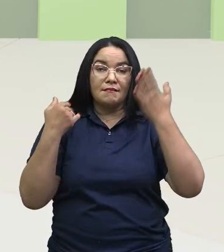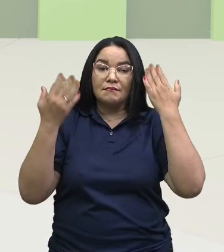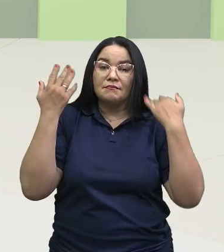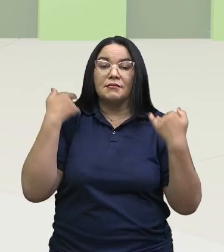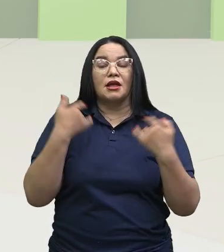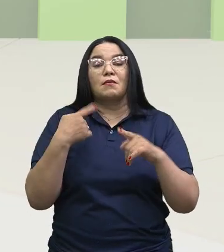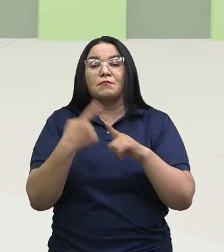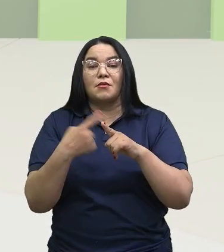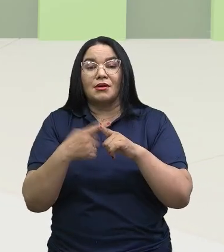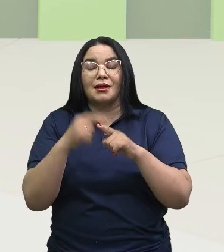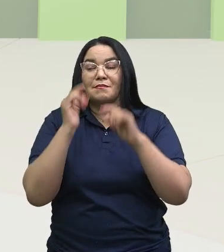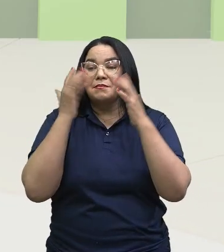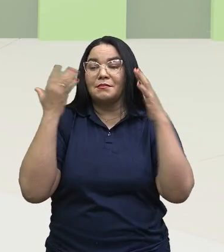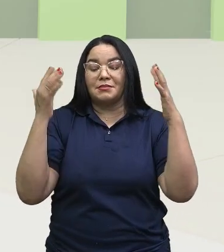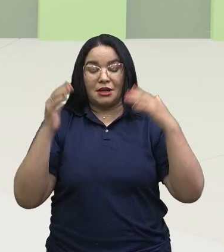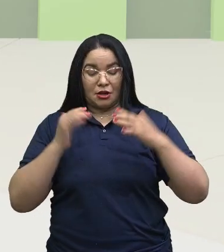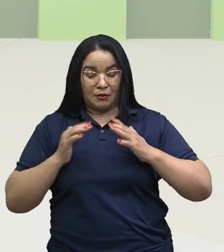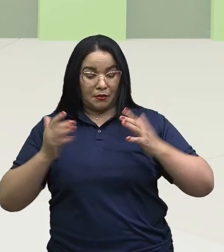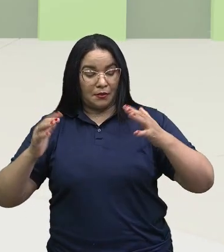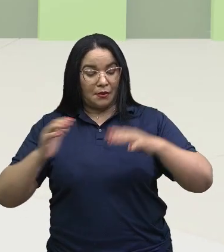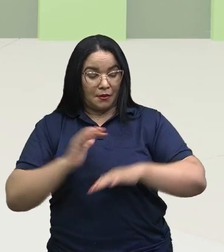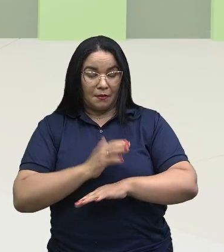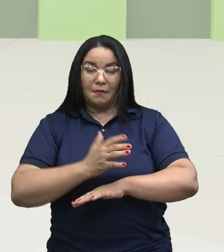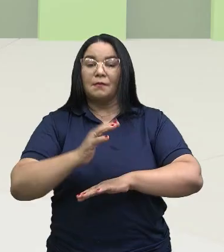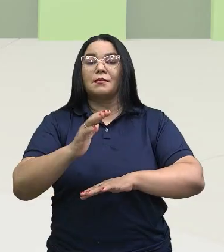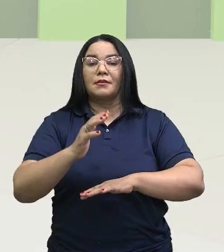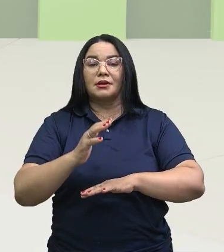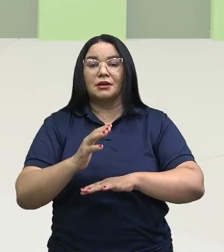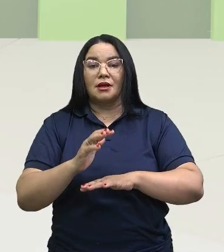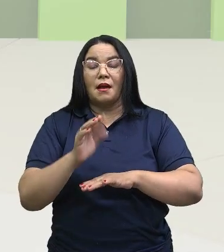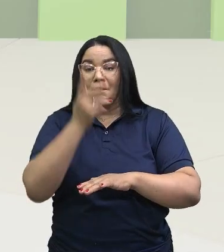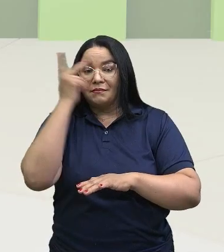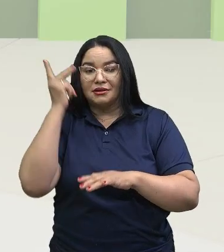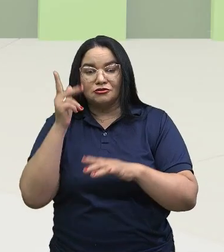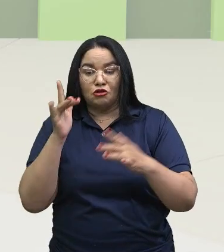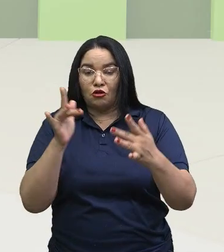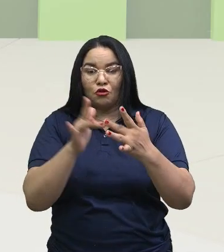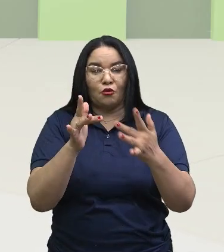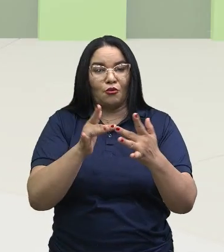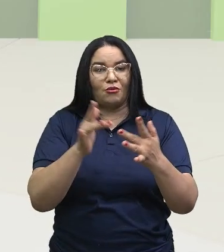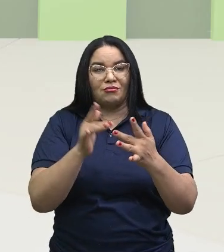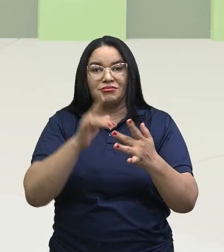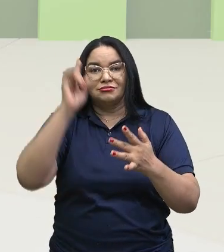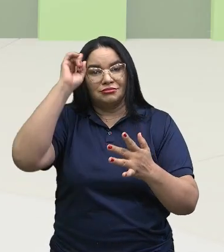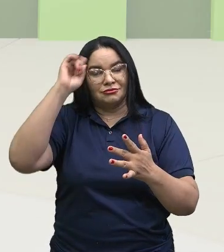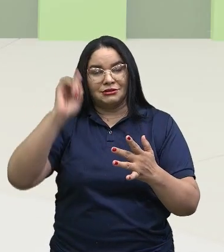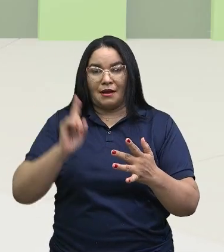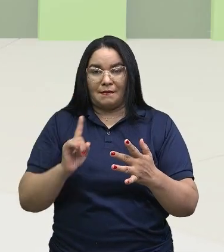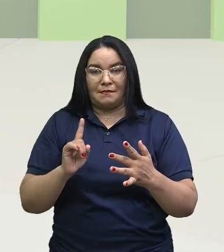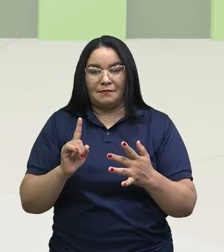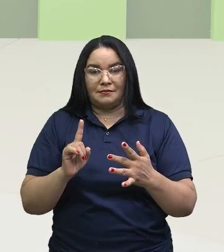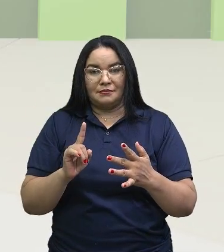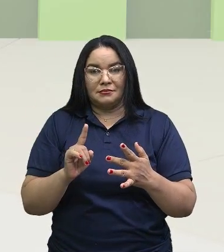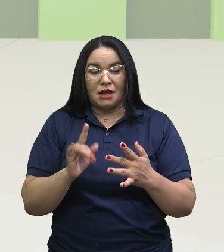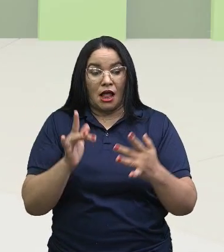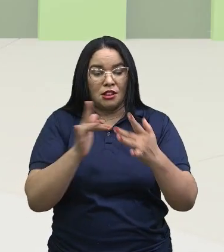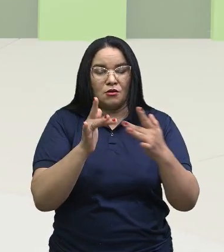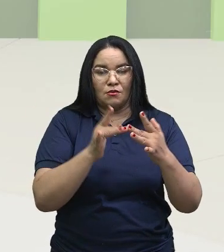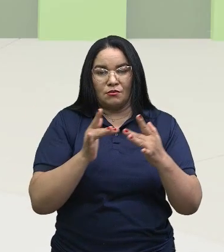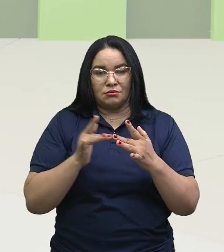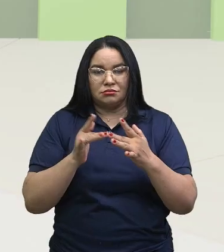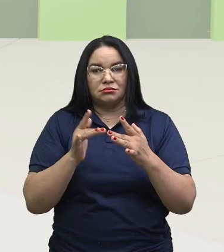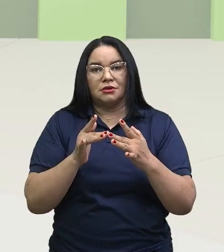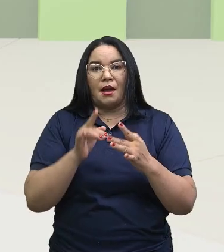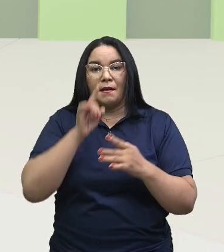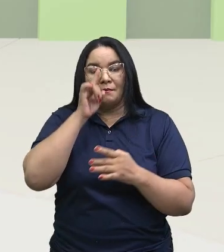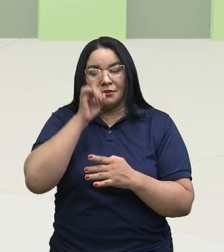brilhava, né? Então, muitas pessoas tocaram sem saber ali do perigo. Então, note,